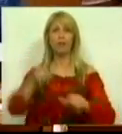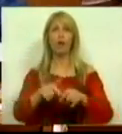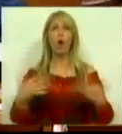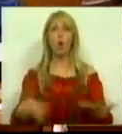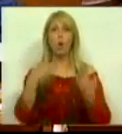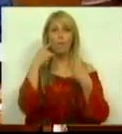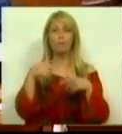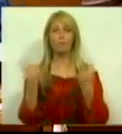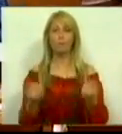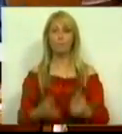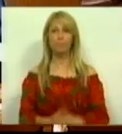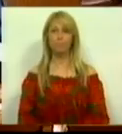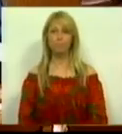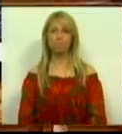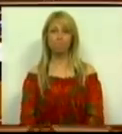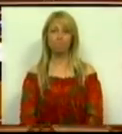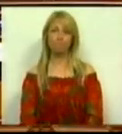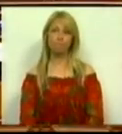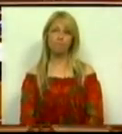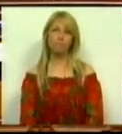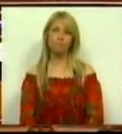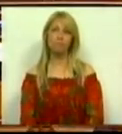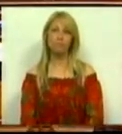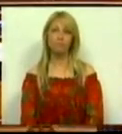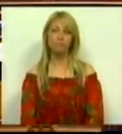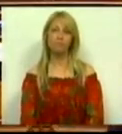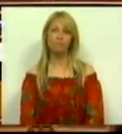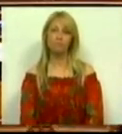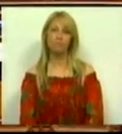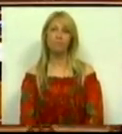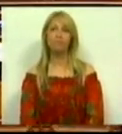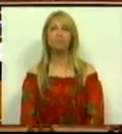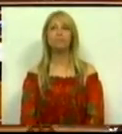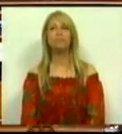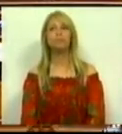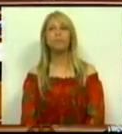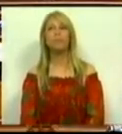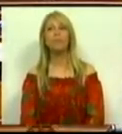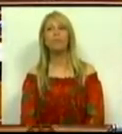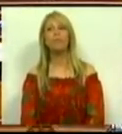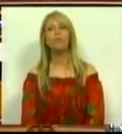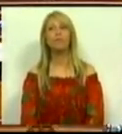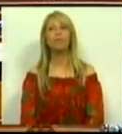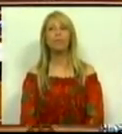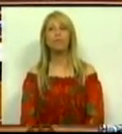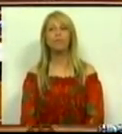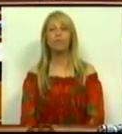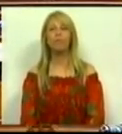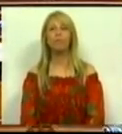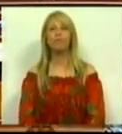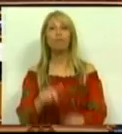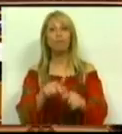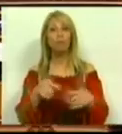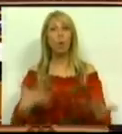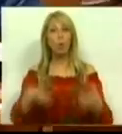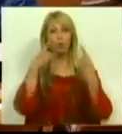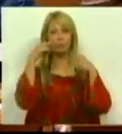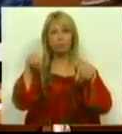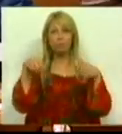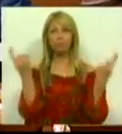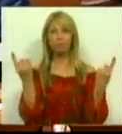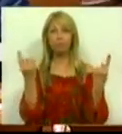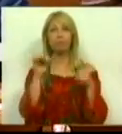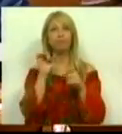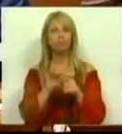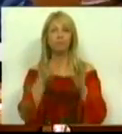a